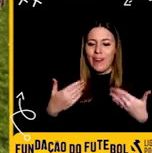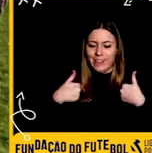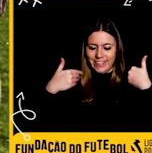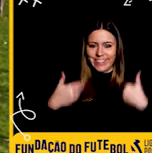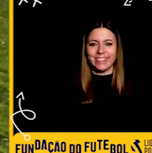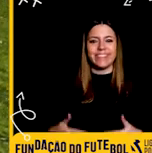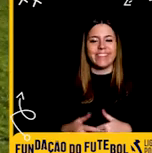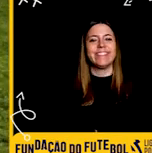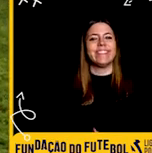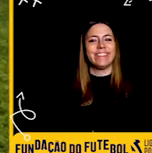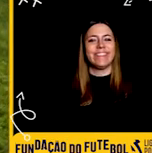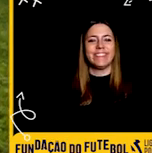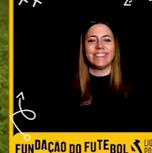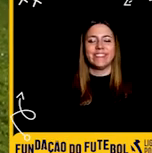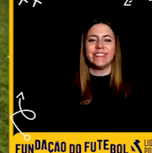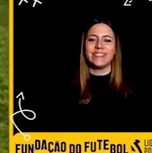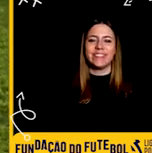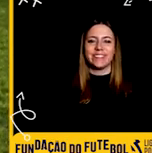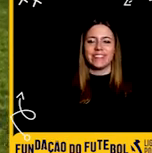sou eu, é com o Tiago que temos a ronda extra.